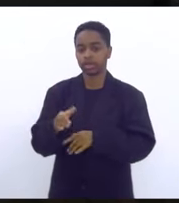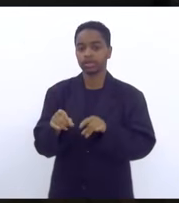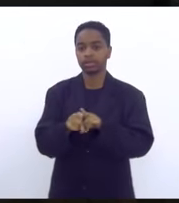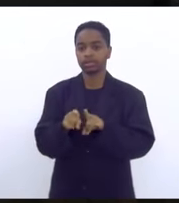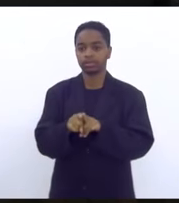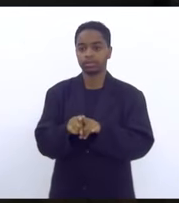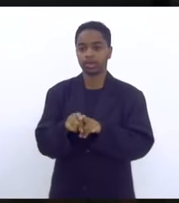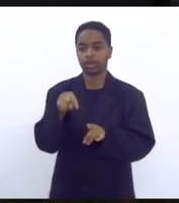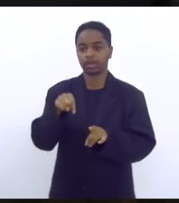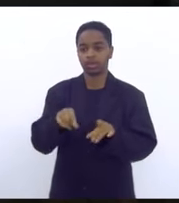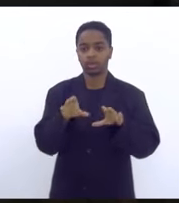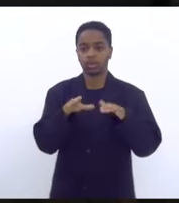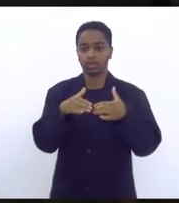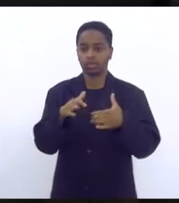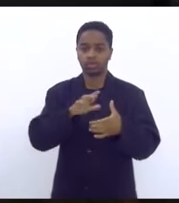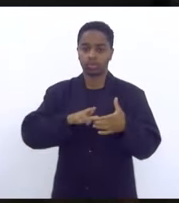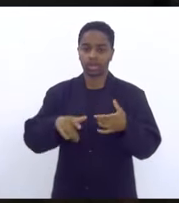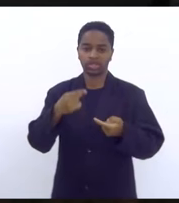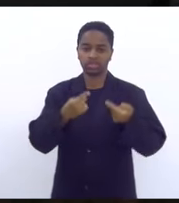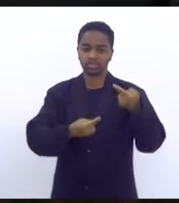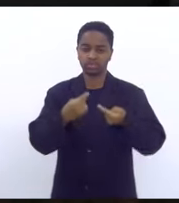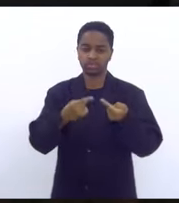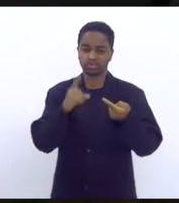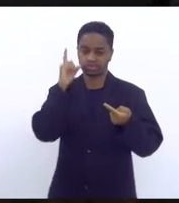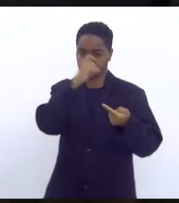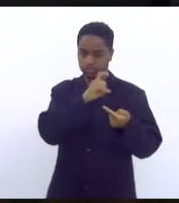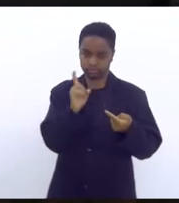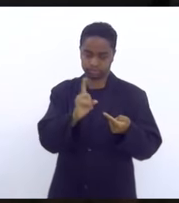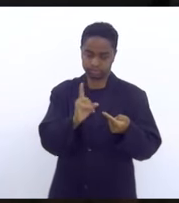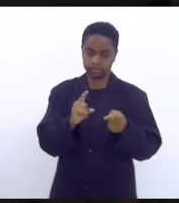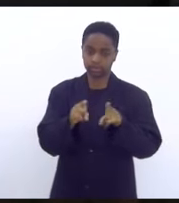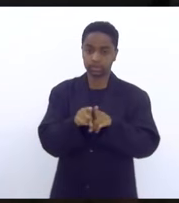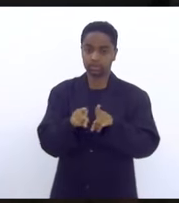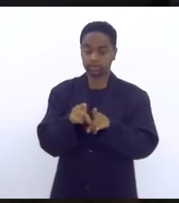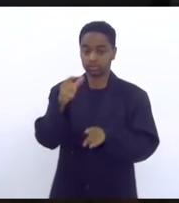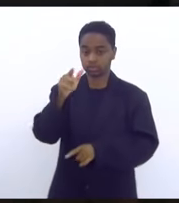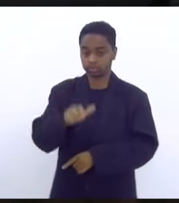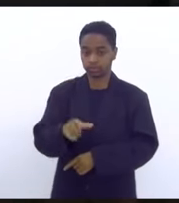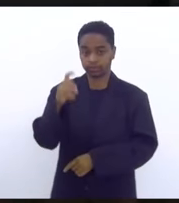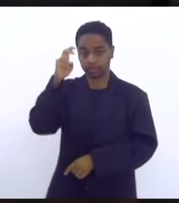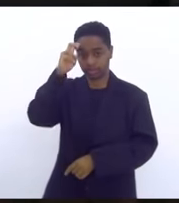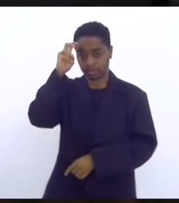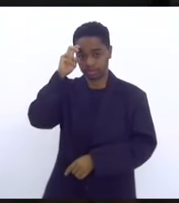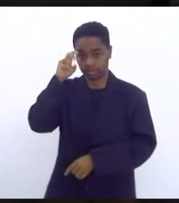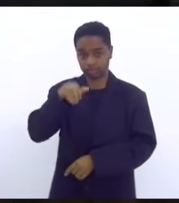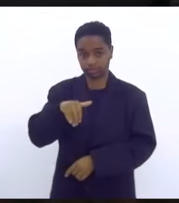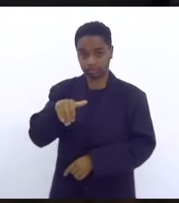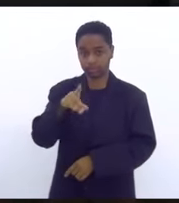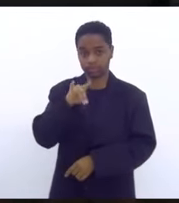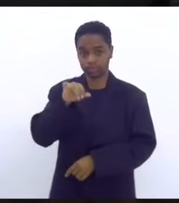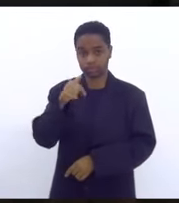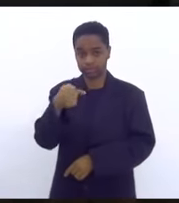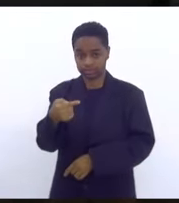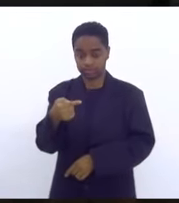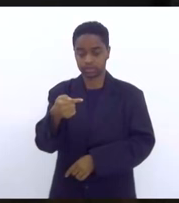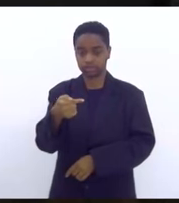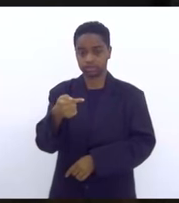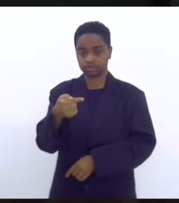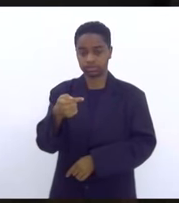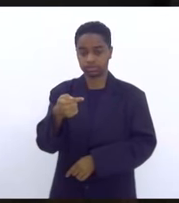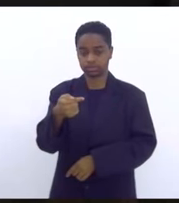comissão, não é uma discussão muito emblemática. E, novamente, na quinta, dia 7, vai